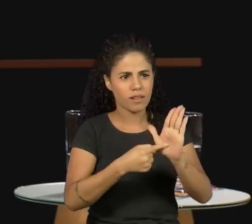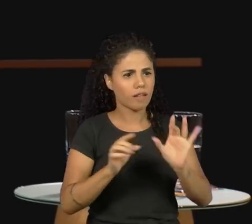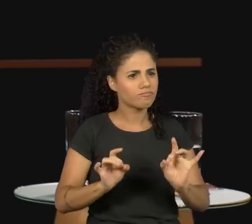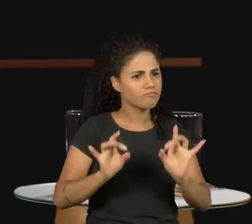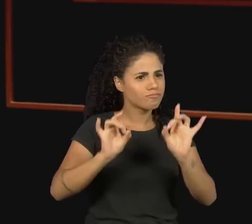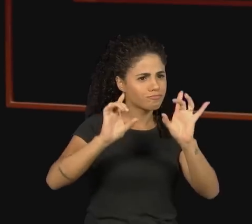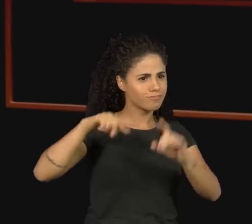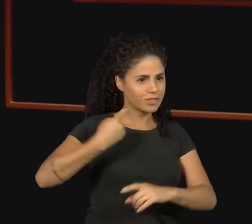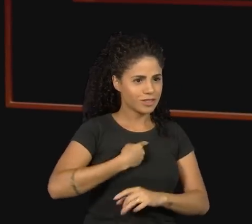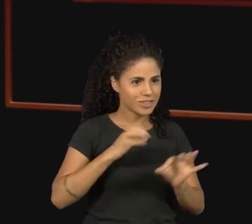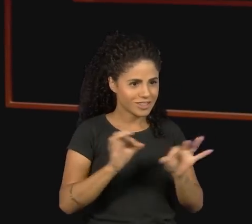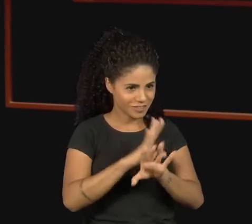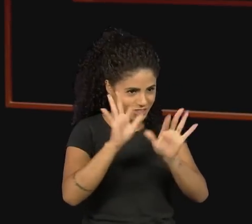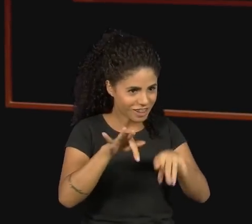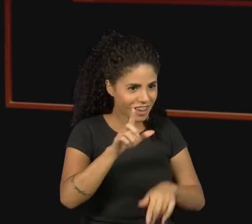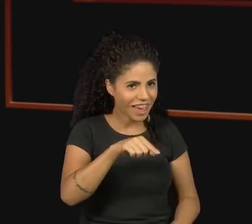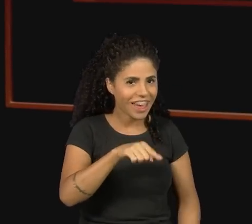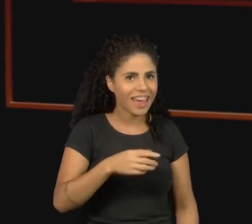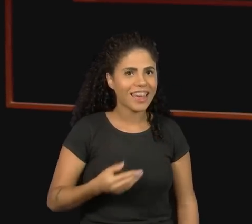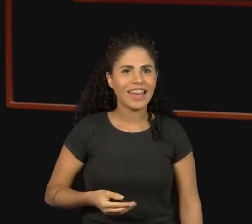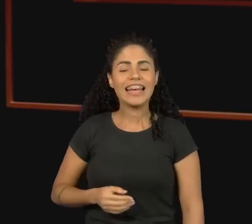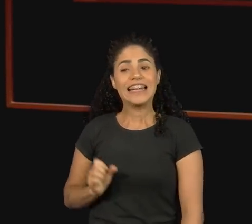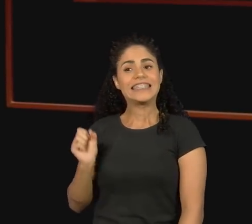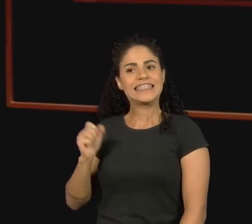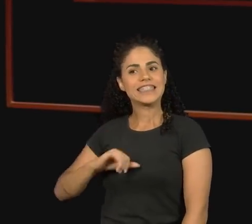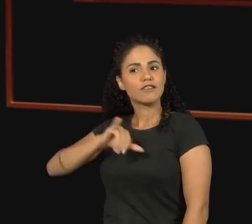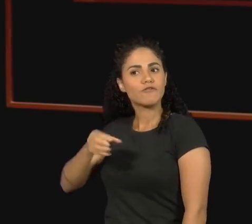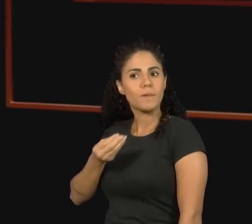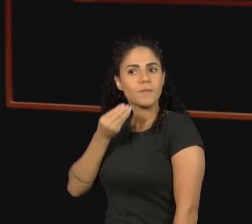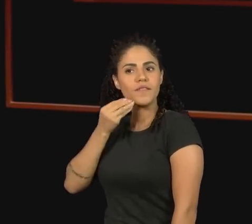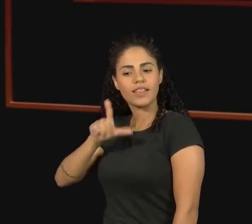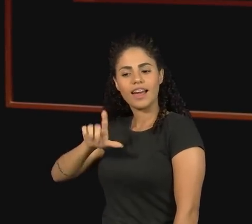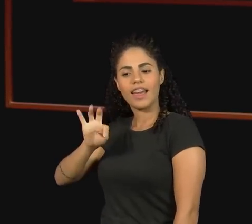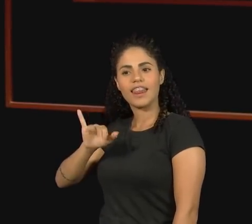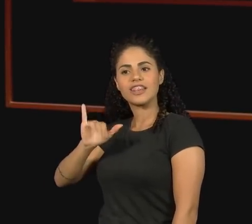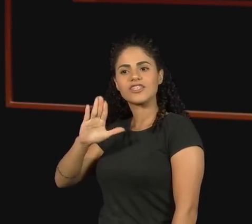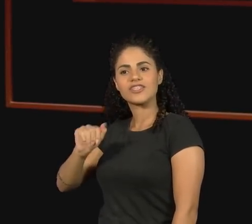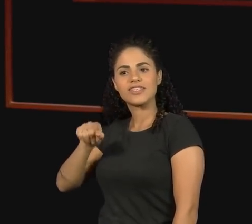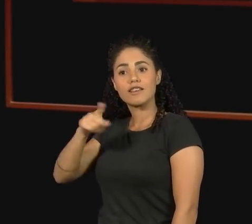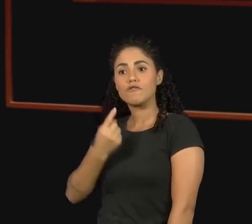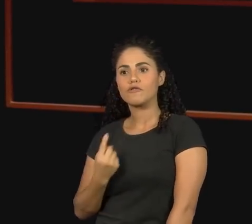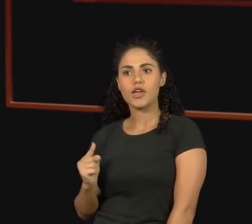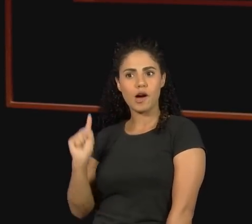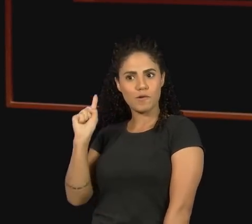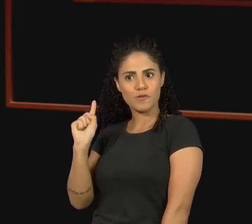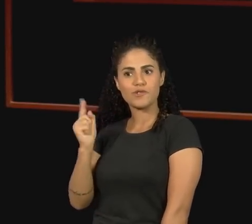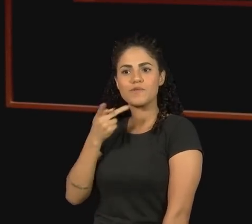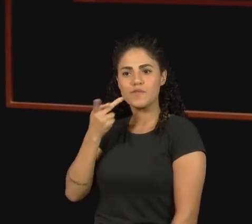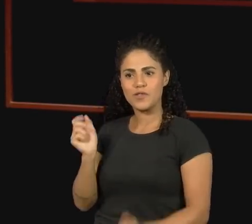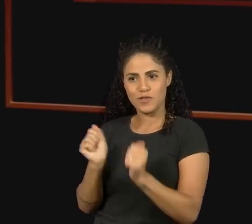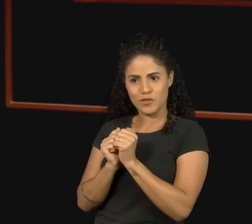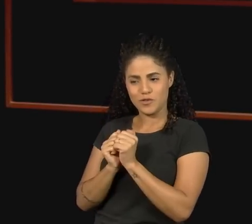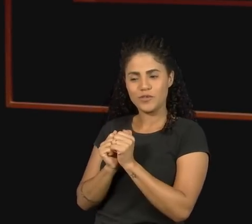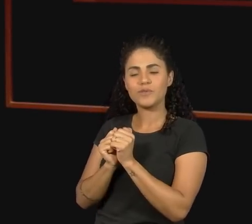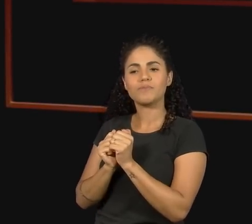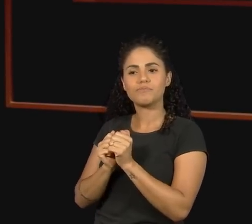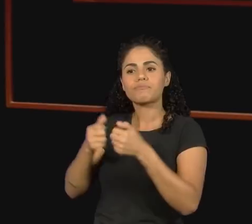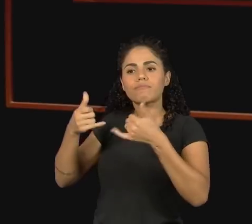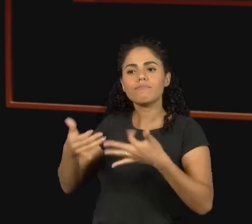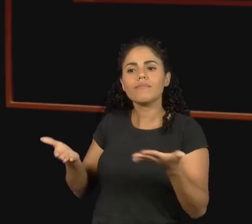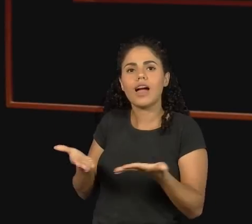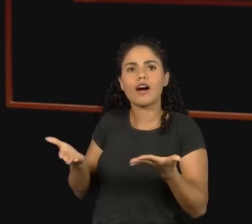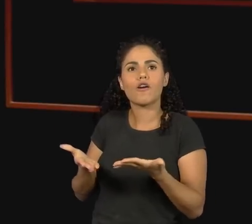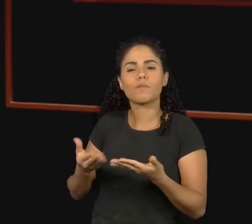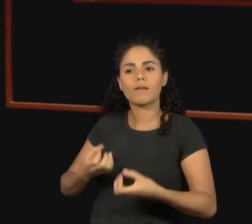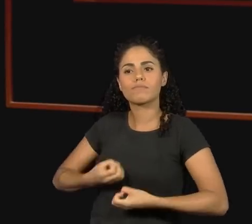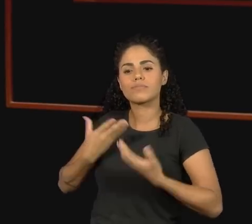especial para a gente encerrar o programa. Vou aproveitar que Letícia foi a última a estar ali conosco para fazer